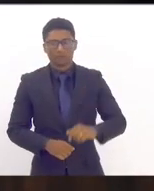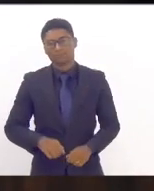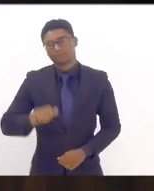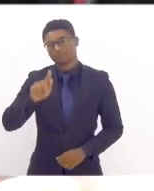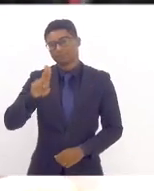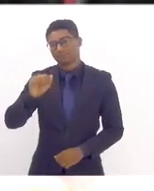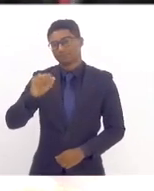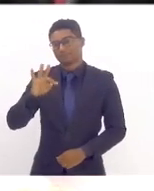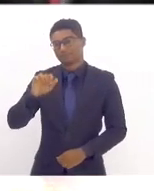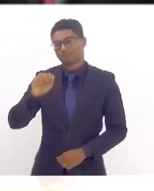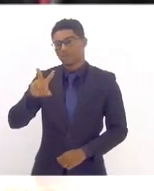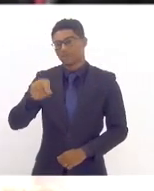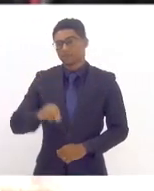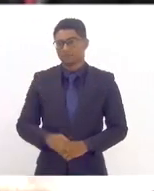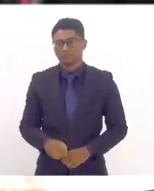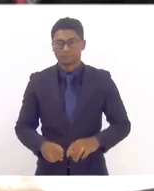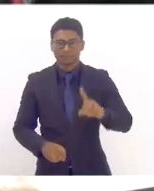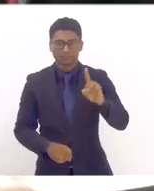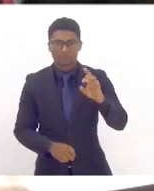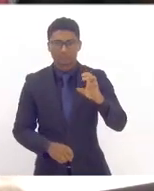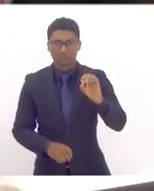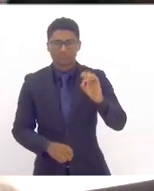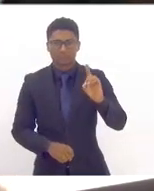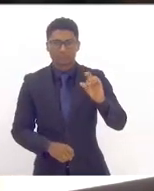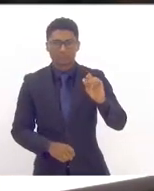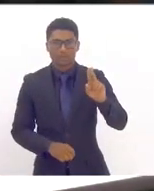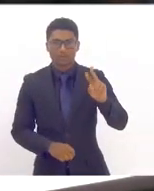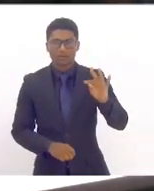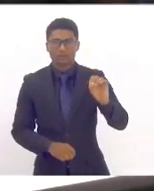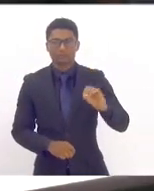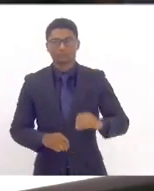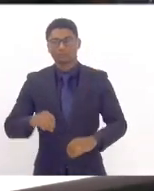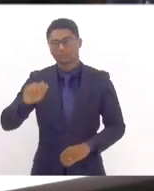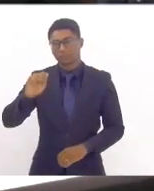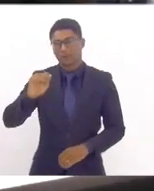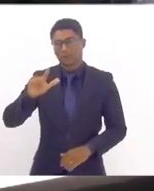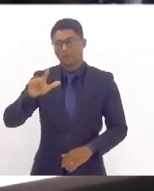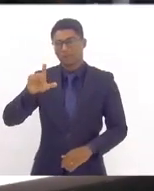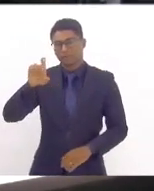Schmidt Alexandre knock